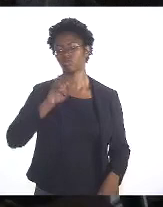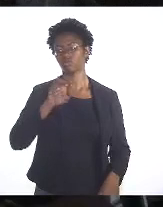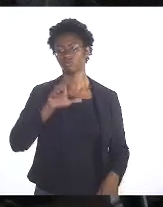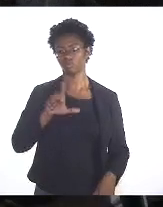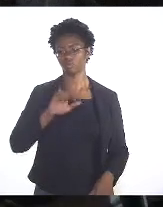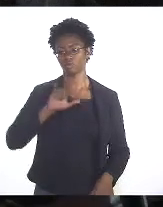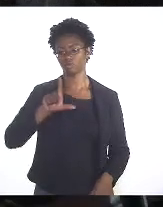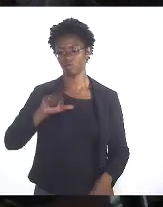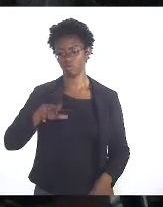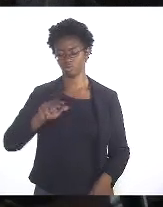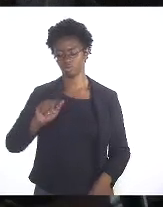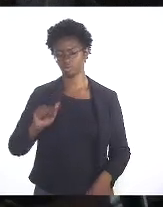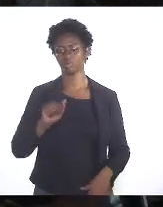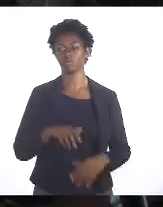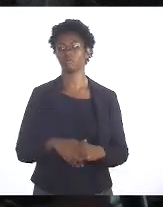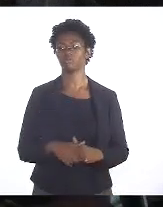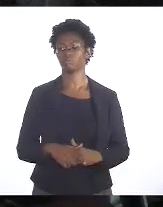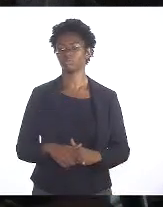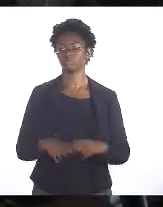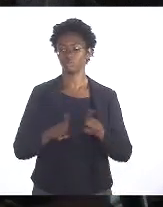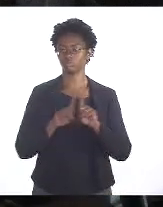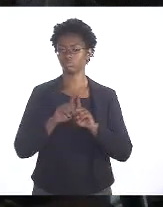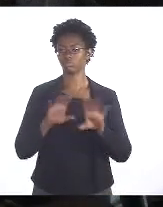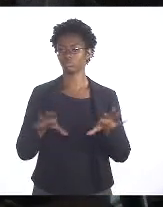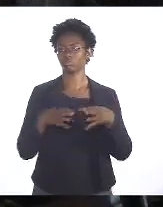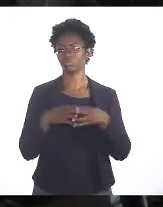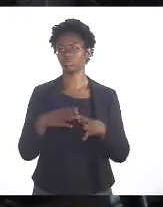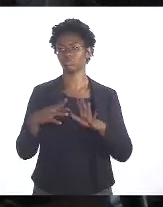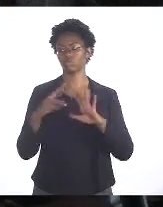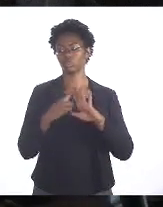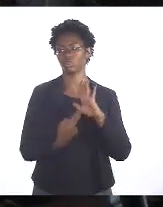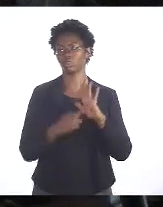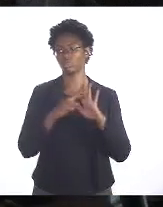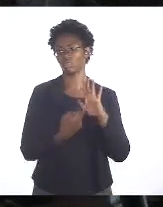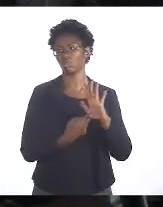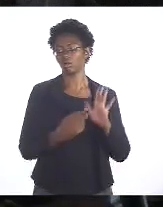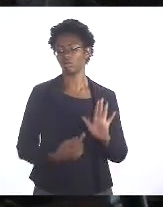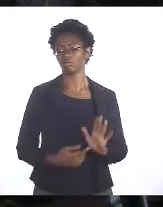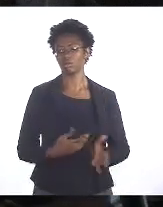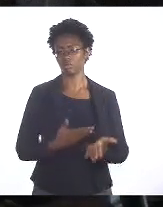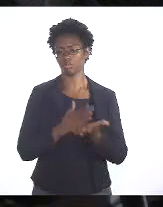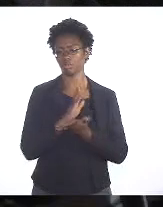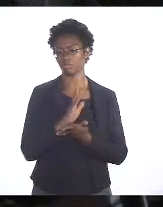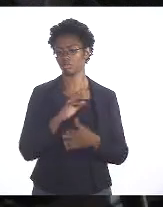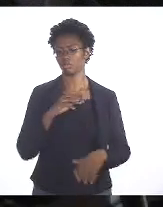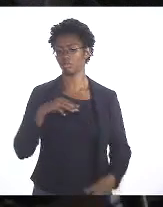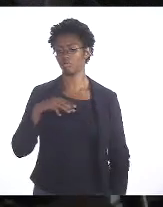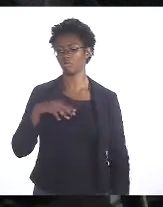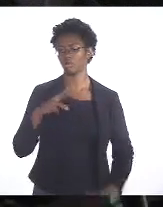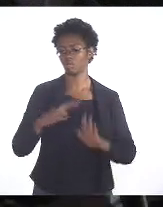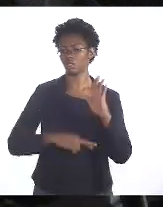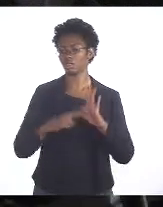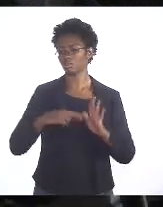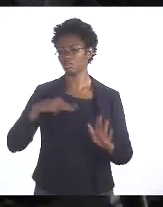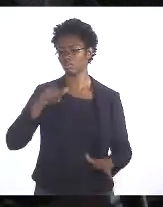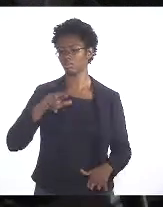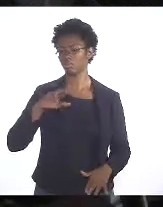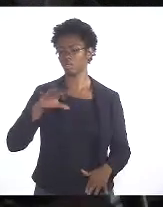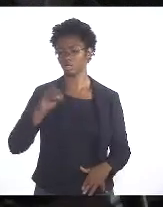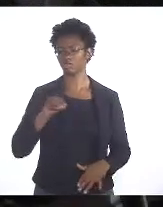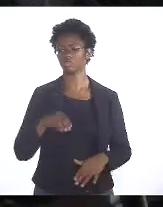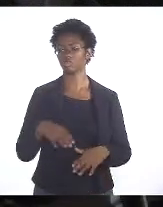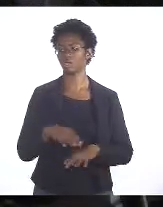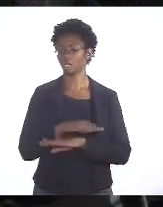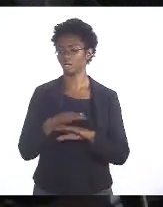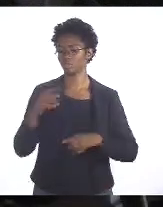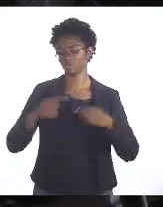de Lima Vaz. Parecer da Comissão de Normas Internas e Proposições Externas, favorável, relator deputado Márcio Canela. Em discussão, havendo que queira discutir,